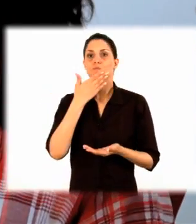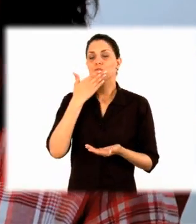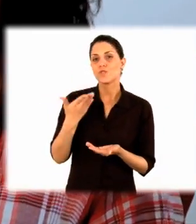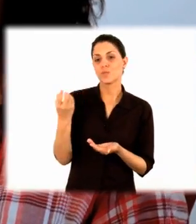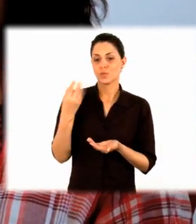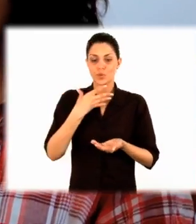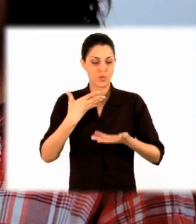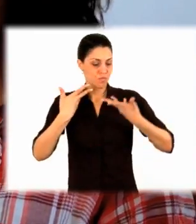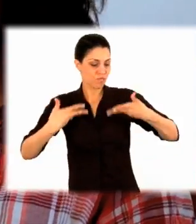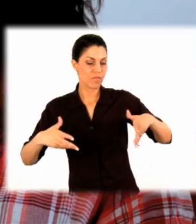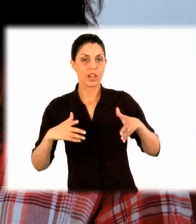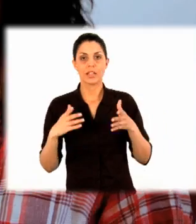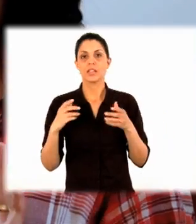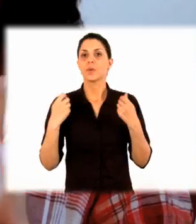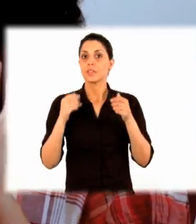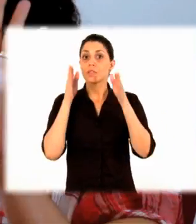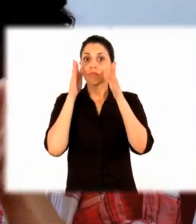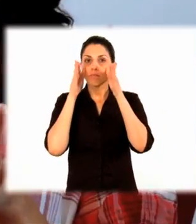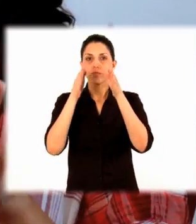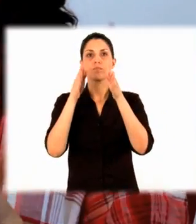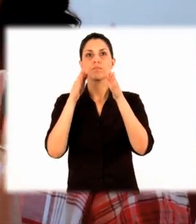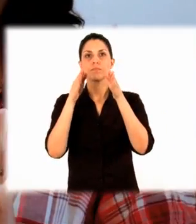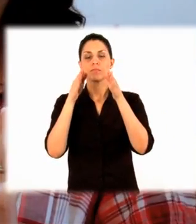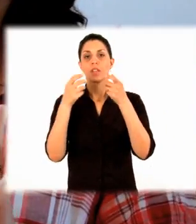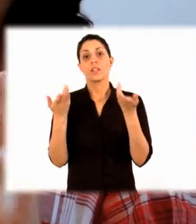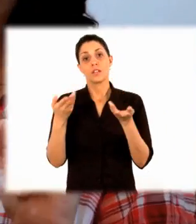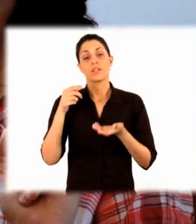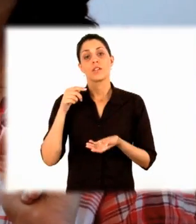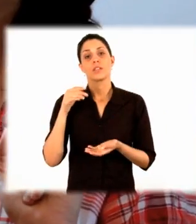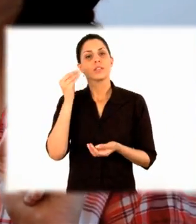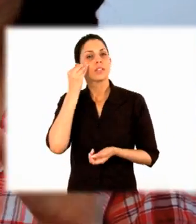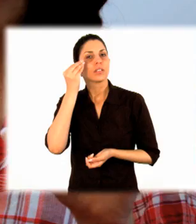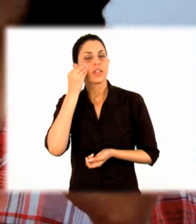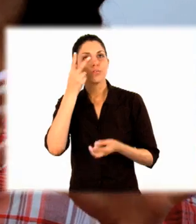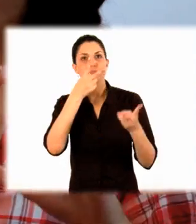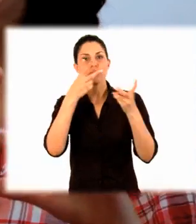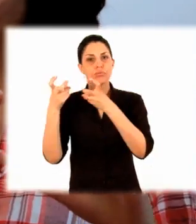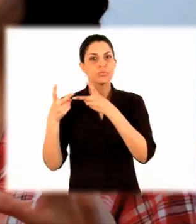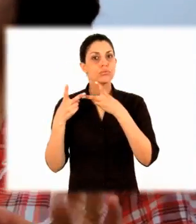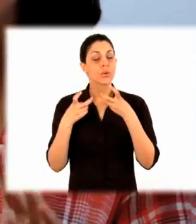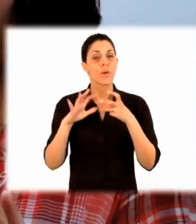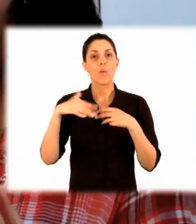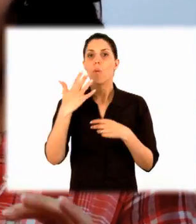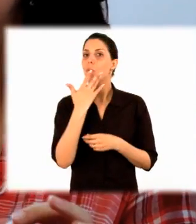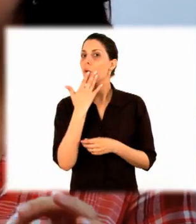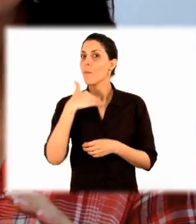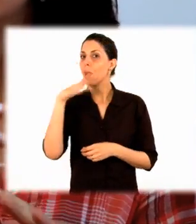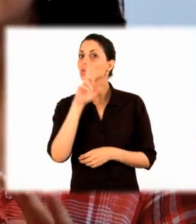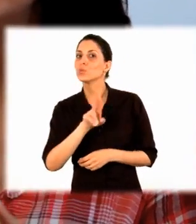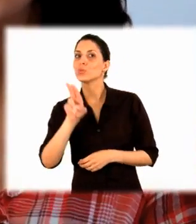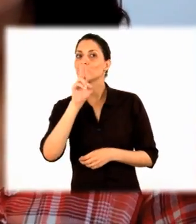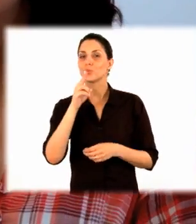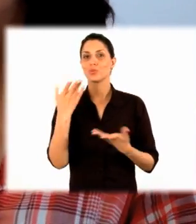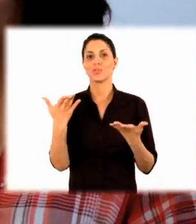moda, as tendências, os detalhes, então você tem que ter um olhar mais focado. Então, você vai tentar captar quais